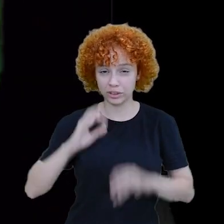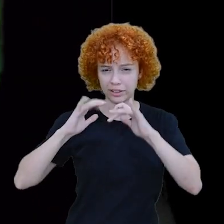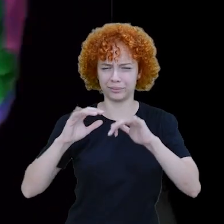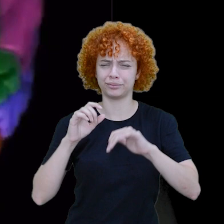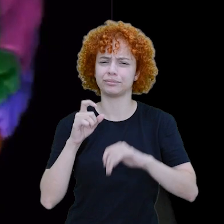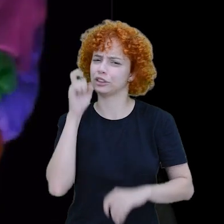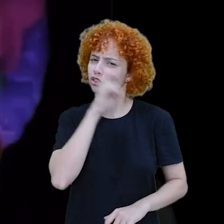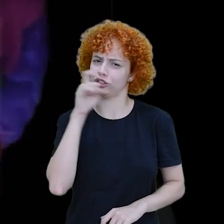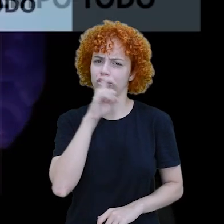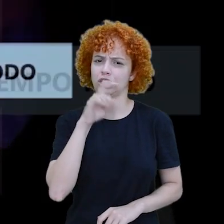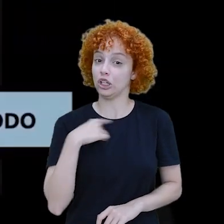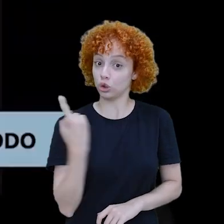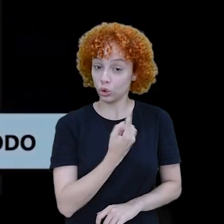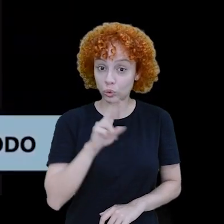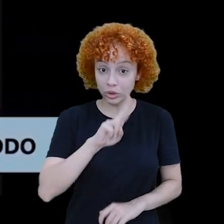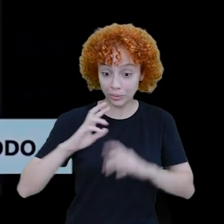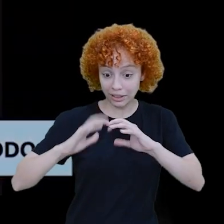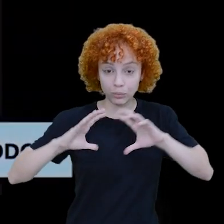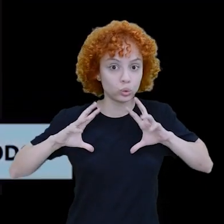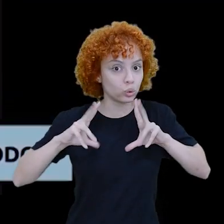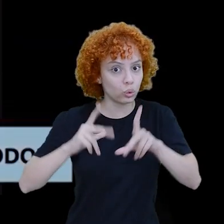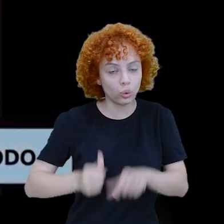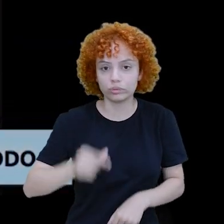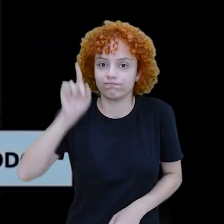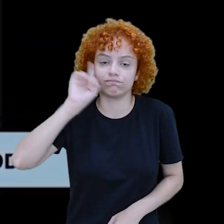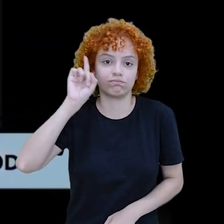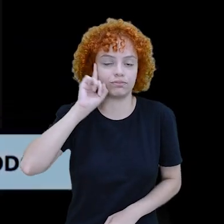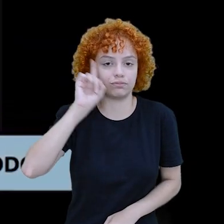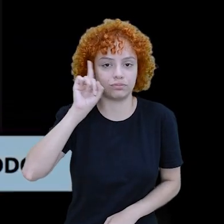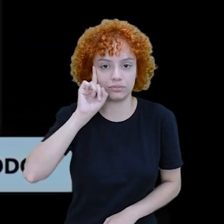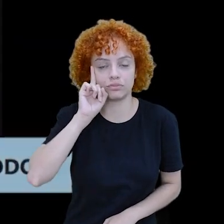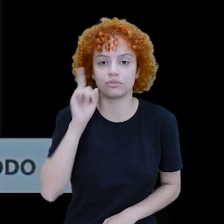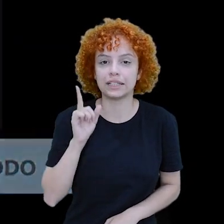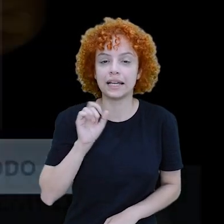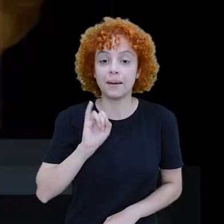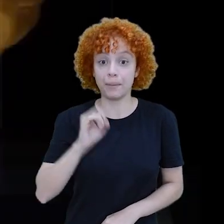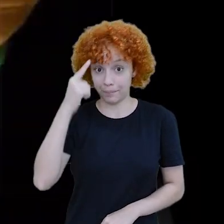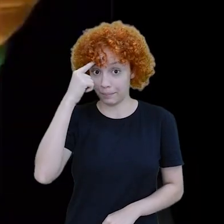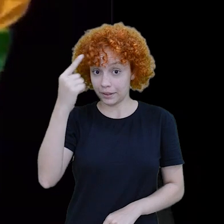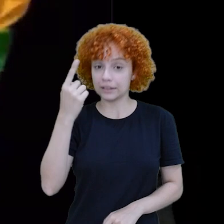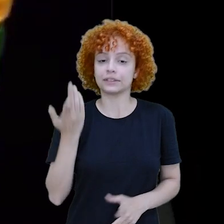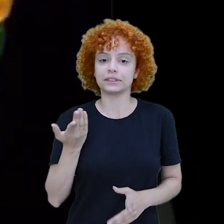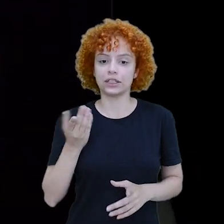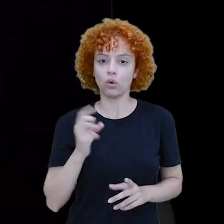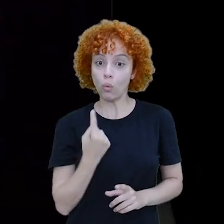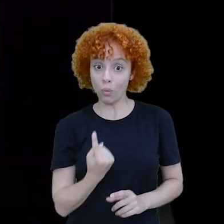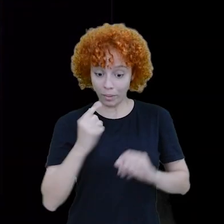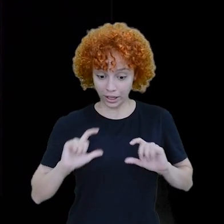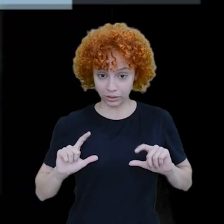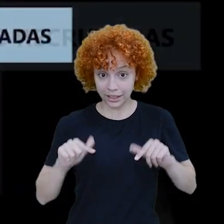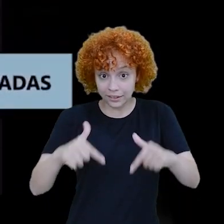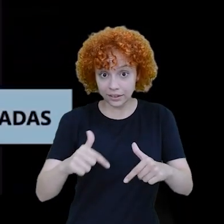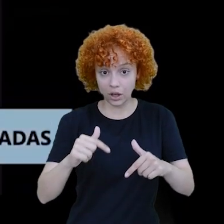por terra, porque utilizamos todo o cérebro, o tempo todo. Para se ter uma ideia, em um